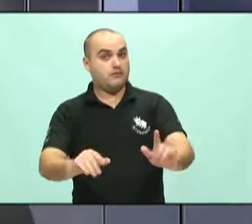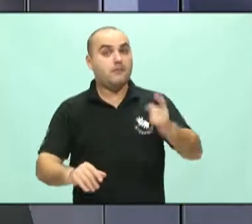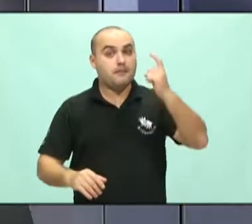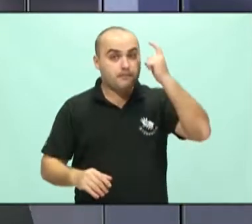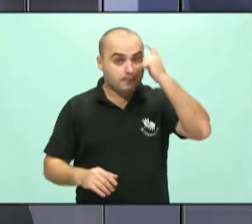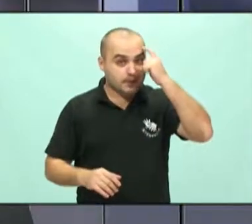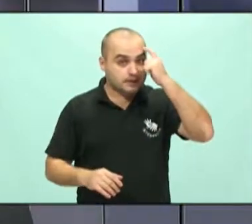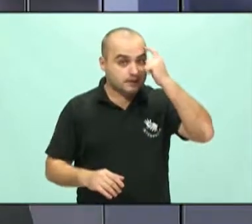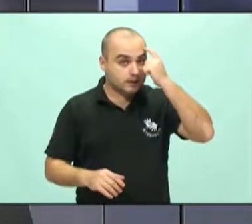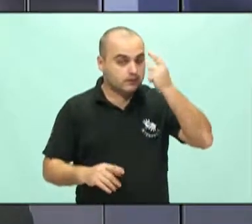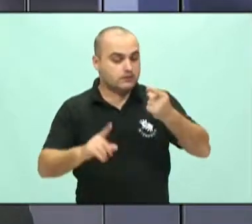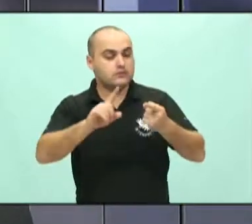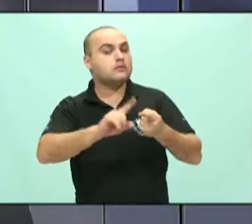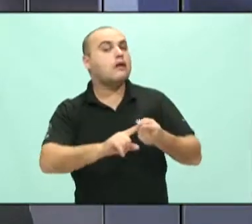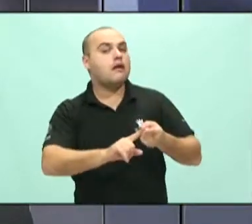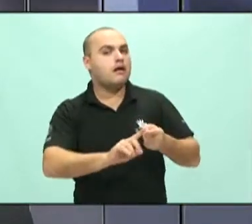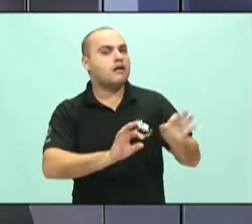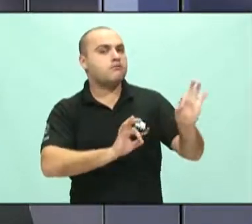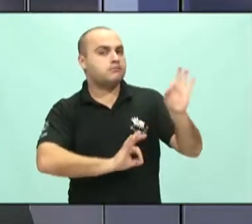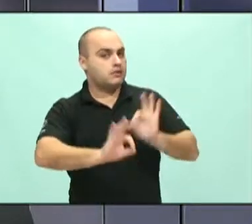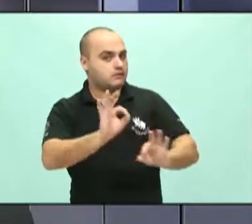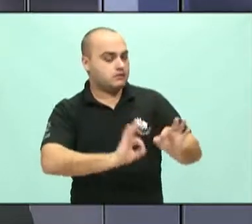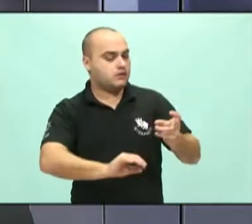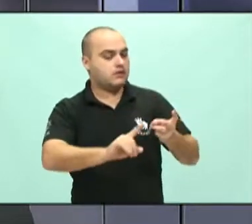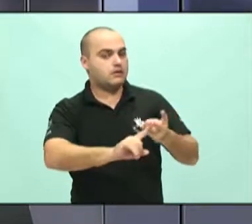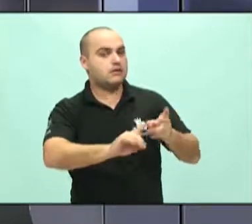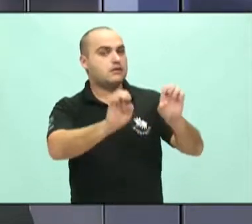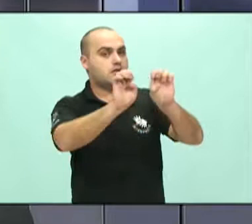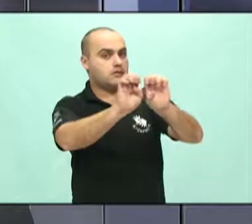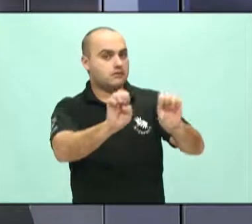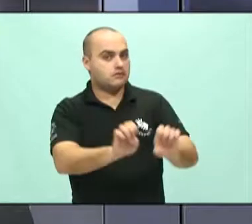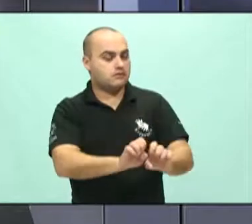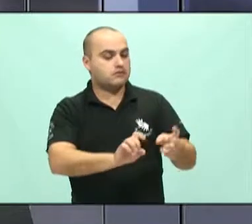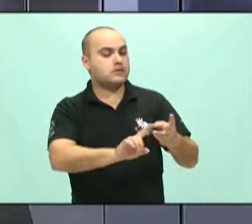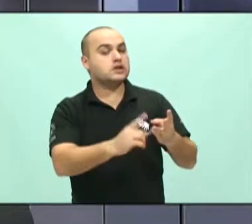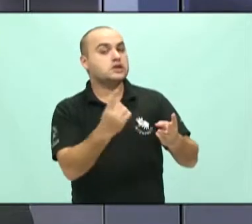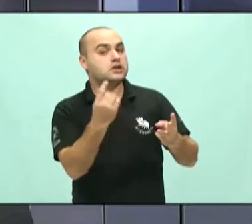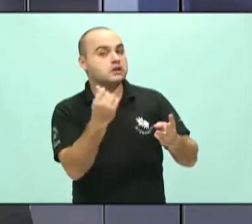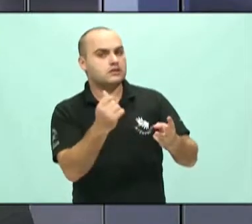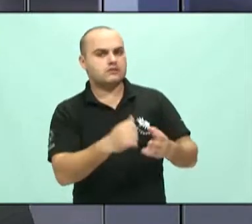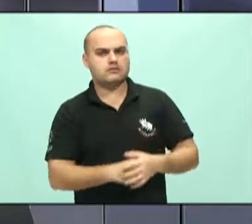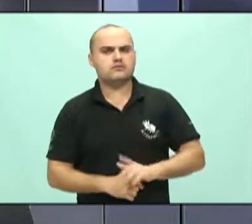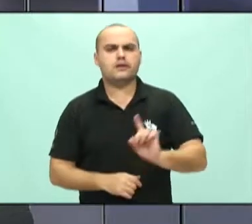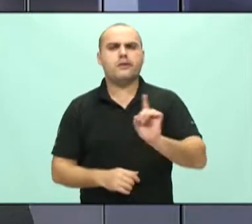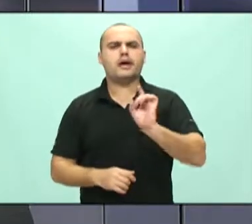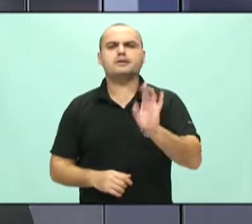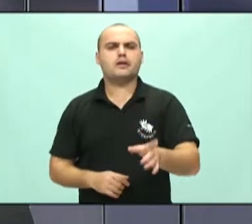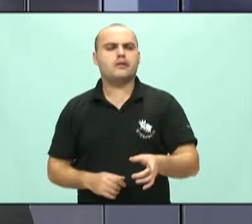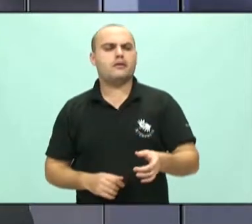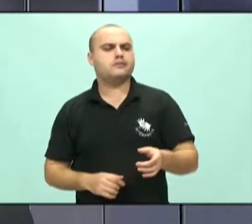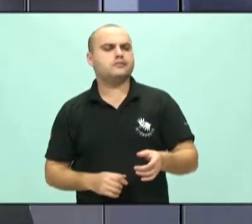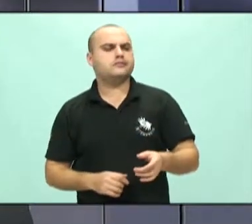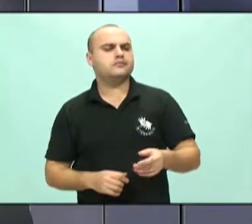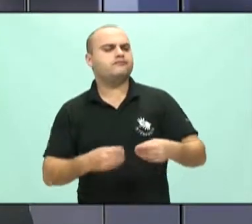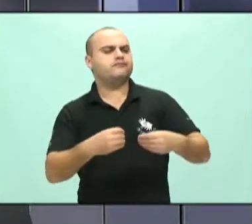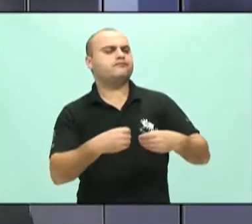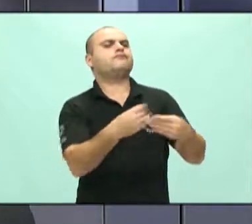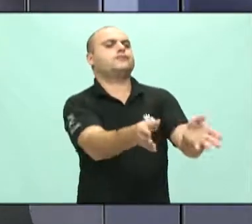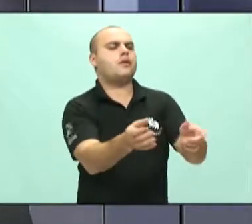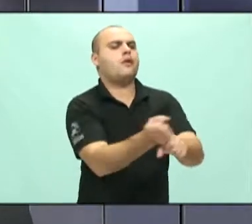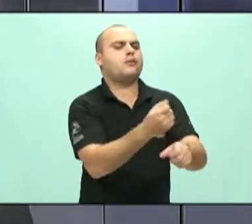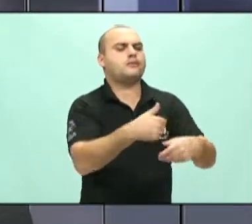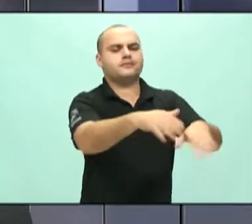no sentido de planejamento, de estruturação de recursos, não é lançar uma obra por lançar. Então